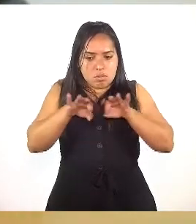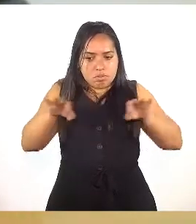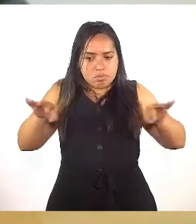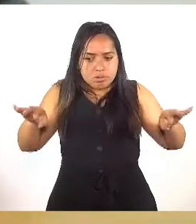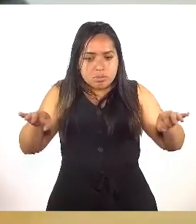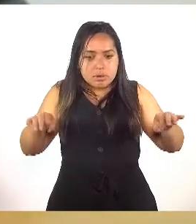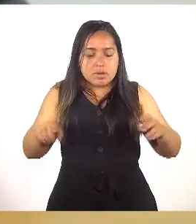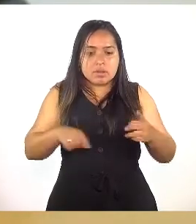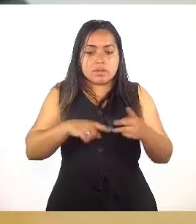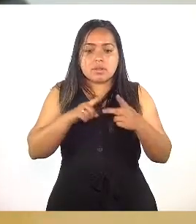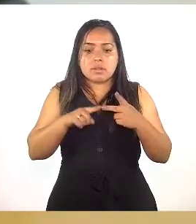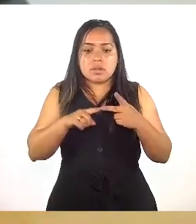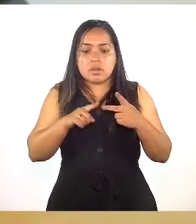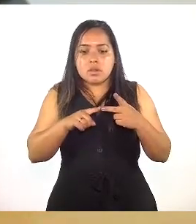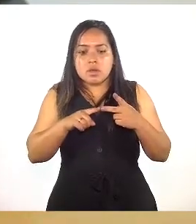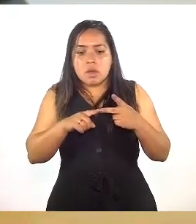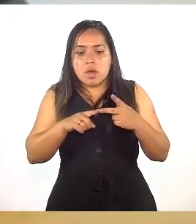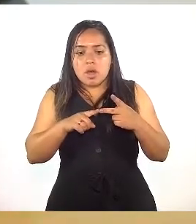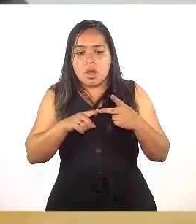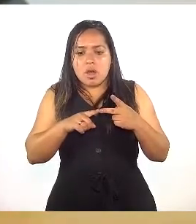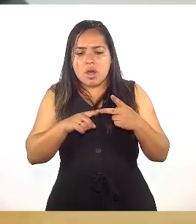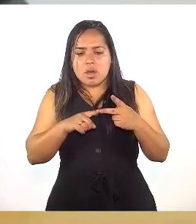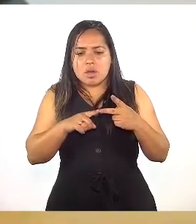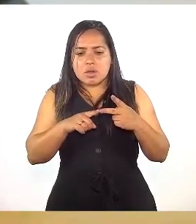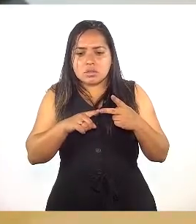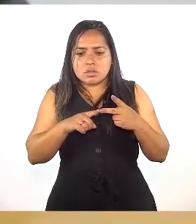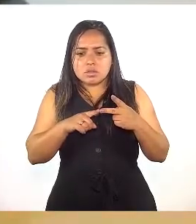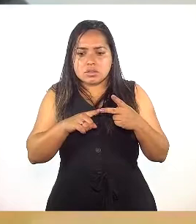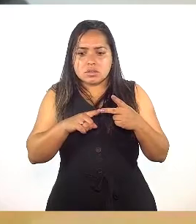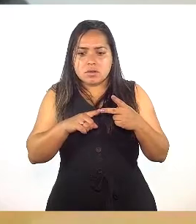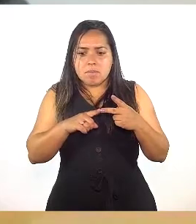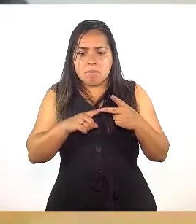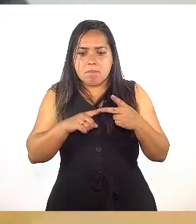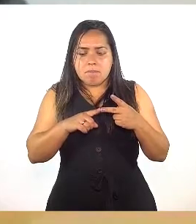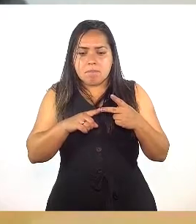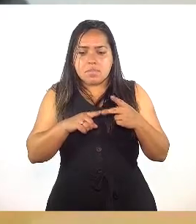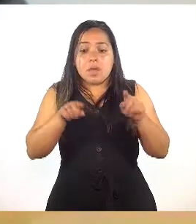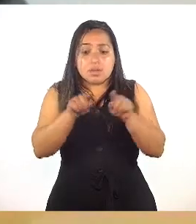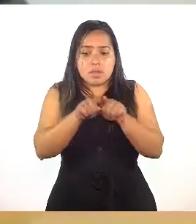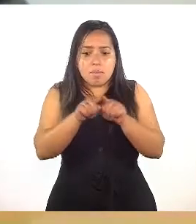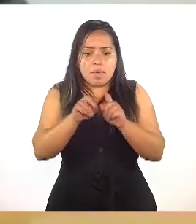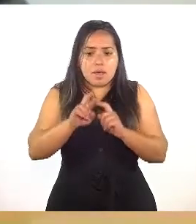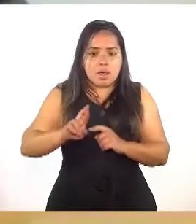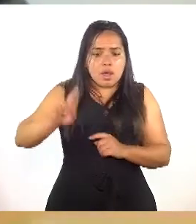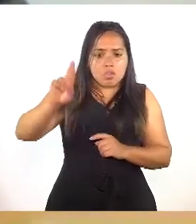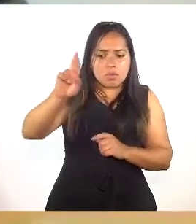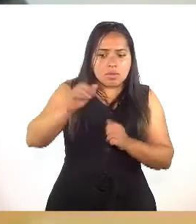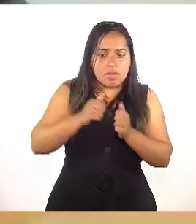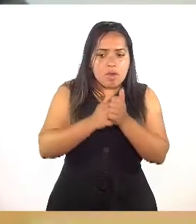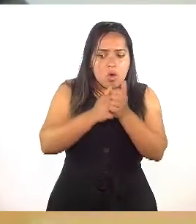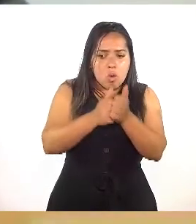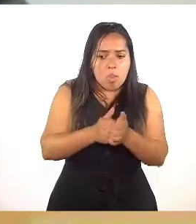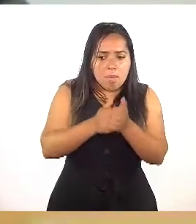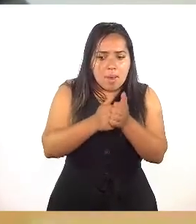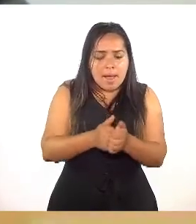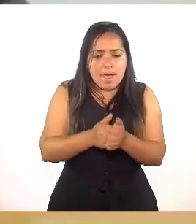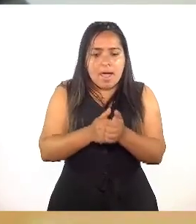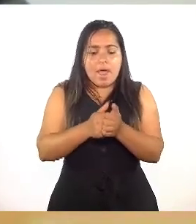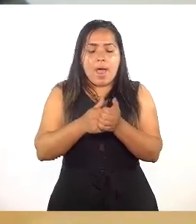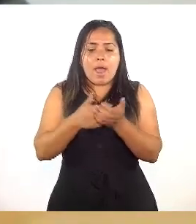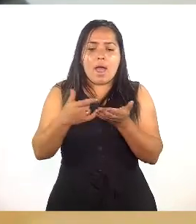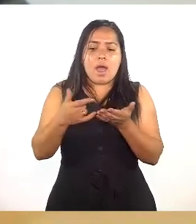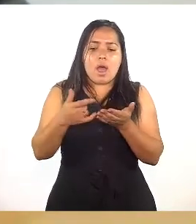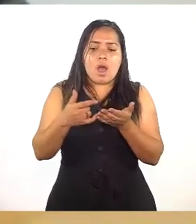câmara técnica de política econômica, tarifária, também responsável por acompanhar os contratos, a questão